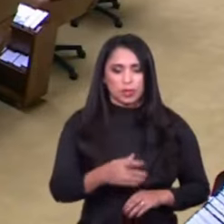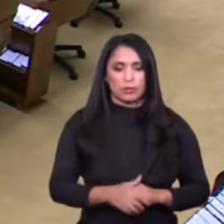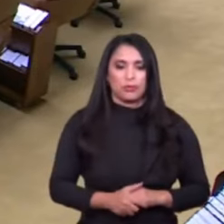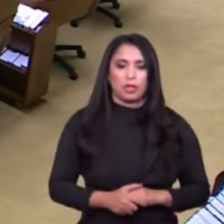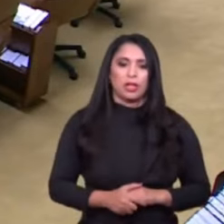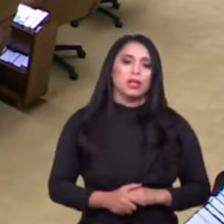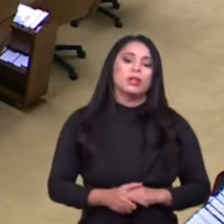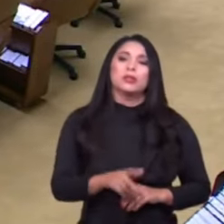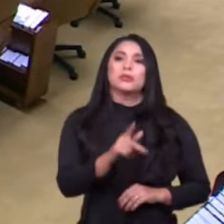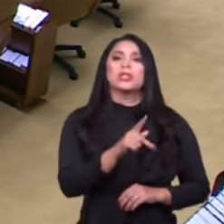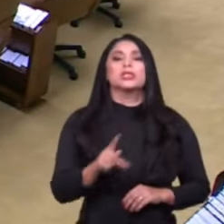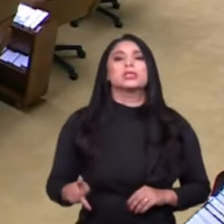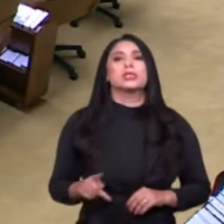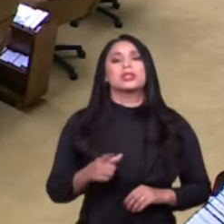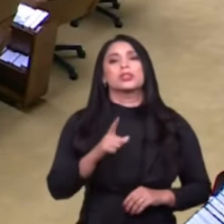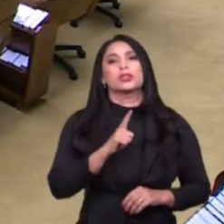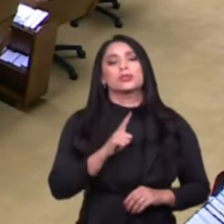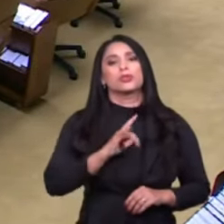o único